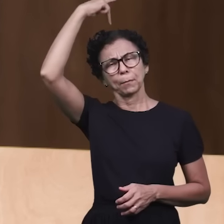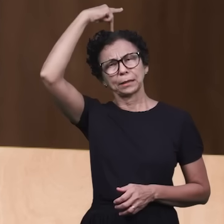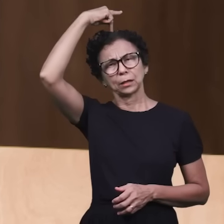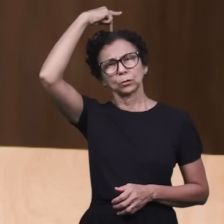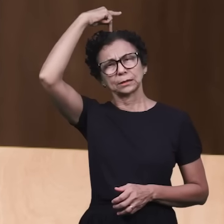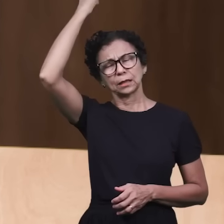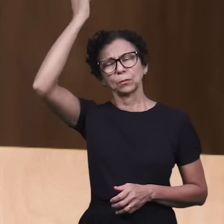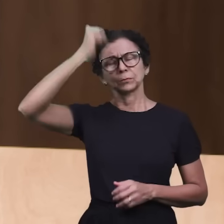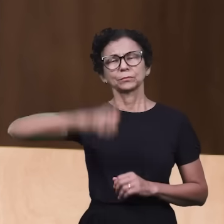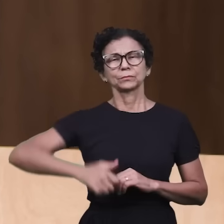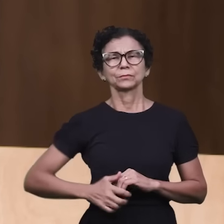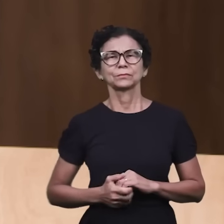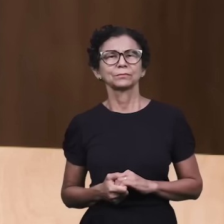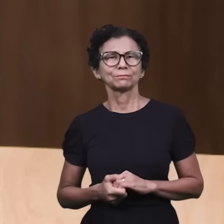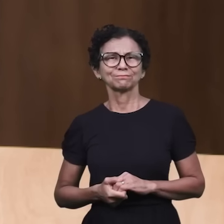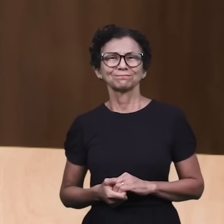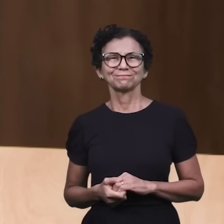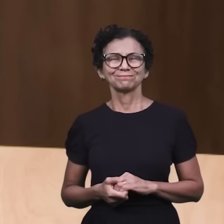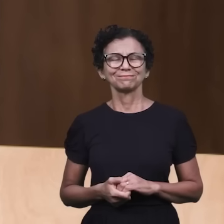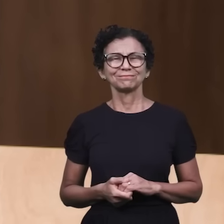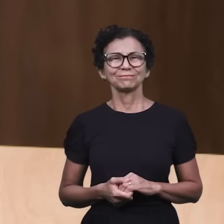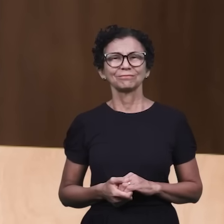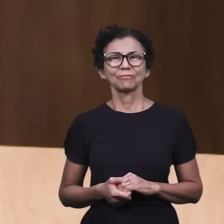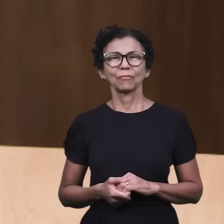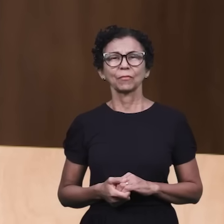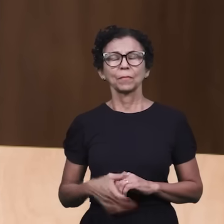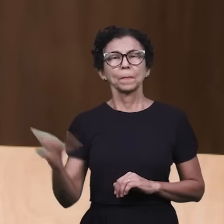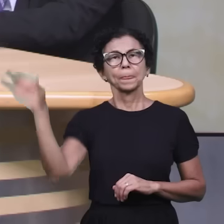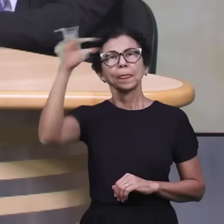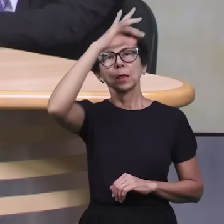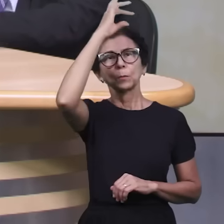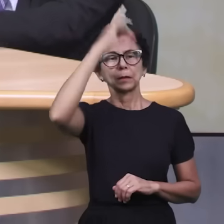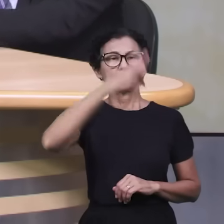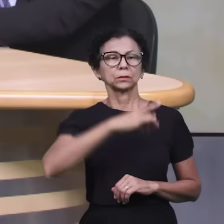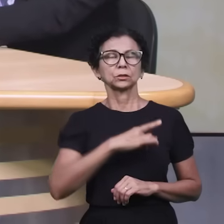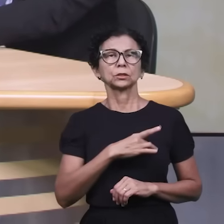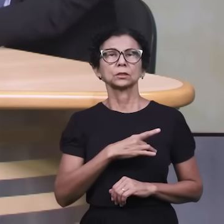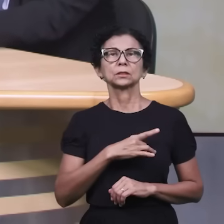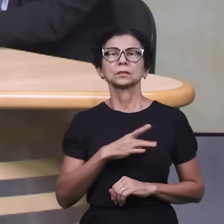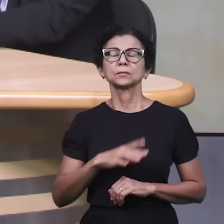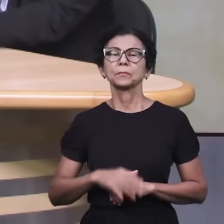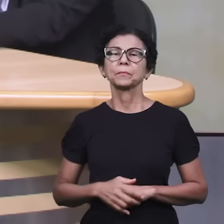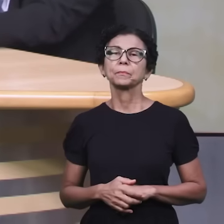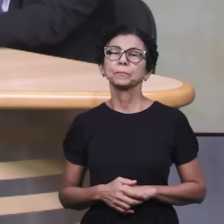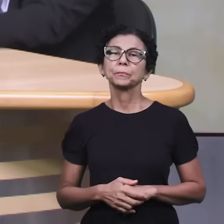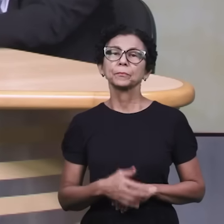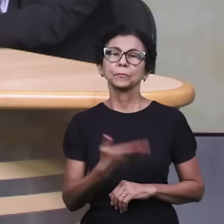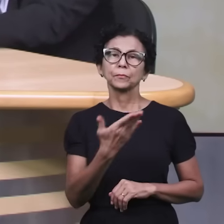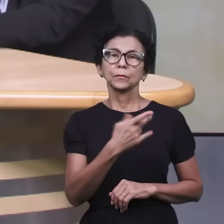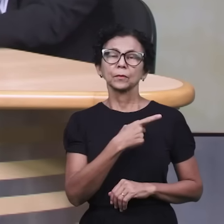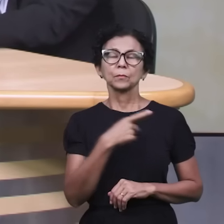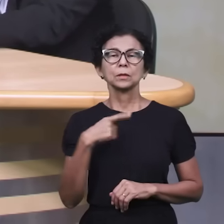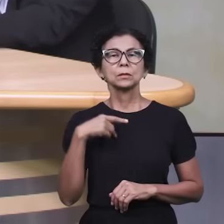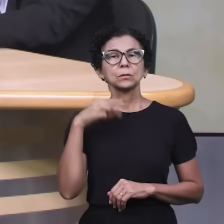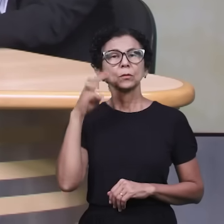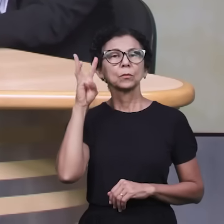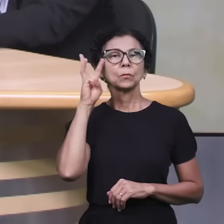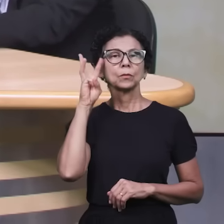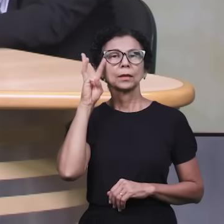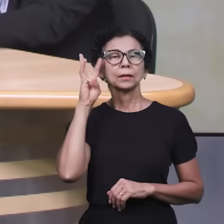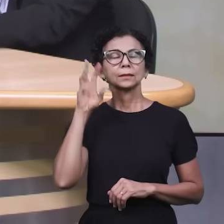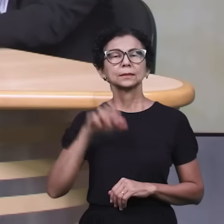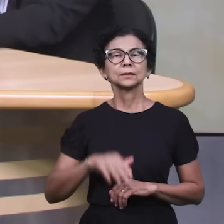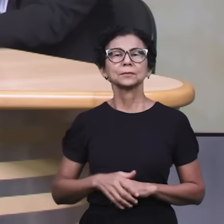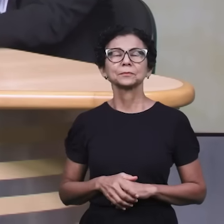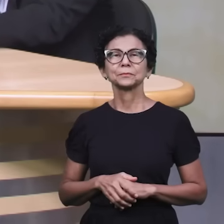com o Espírito Santo. E hoje, para esse assunto, nós temos os nossos pastores aqui, pastor Wallace Rosete.